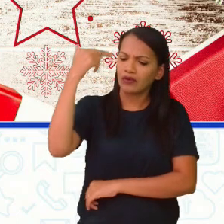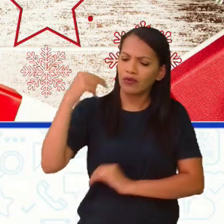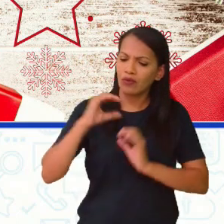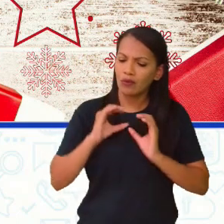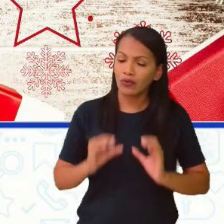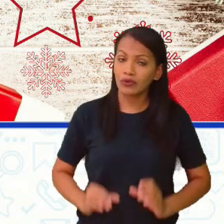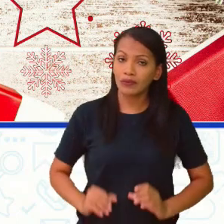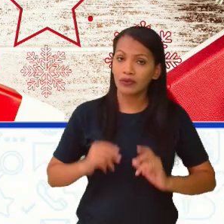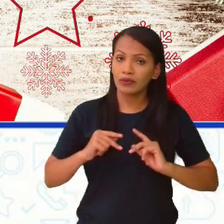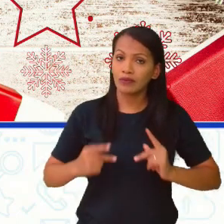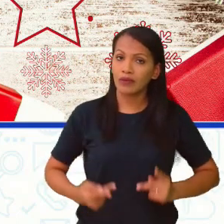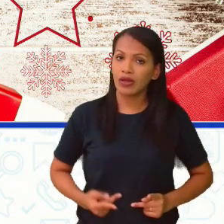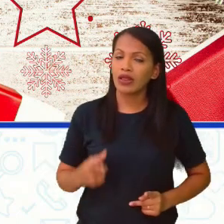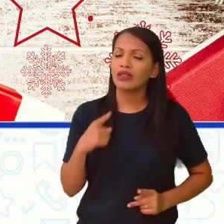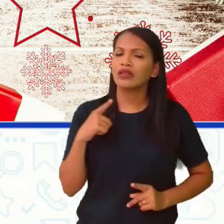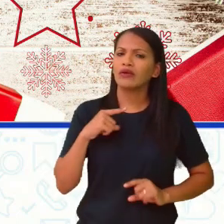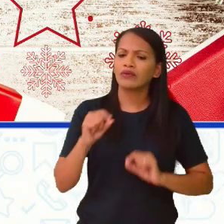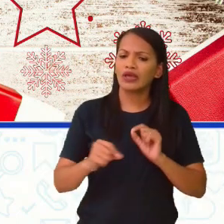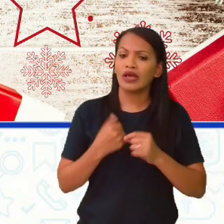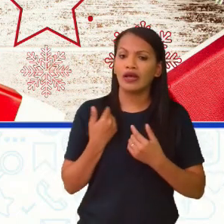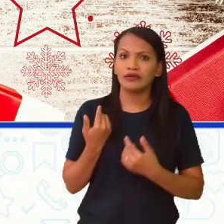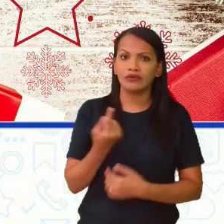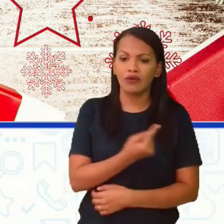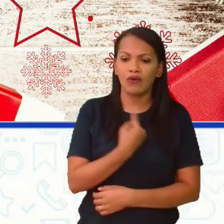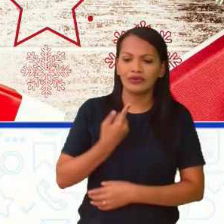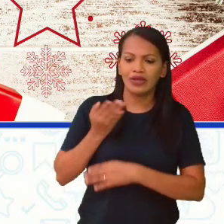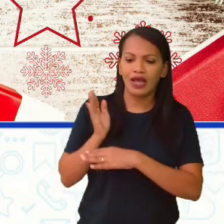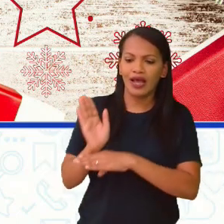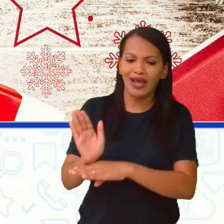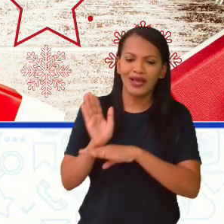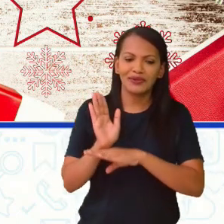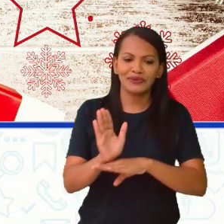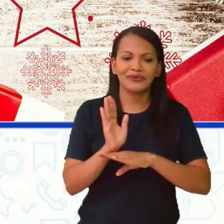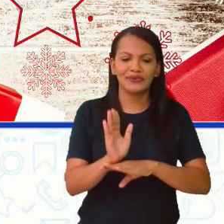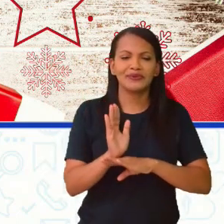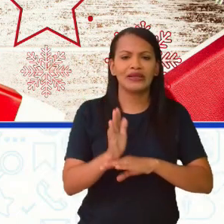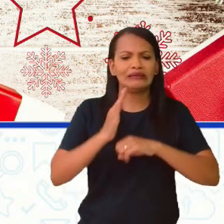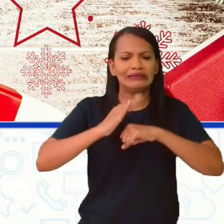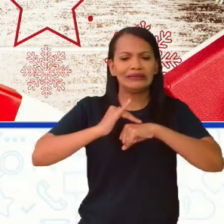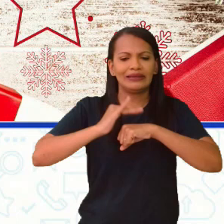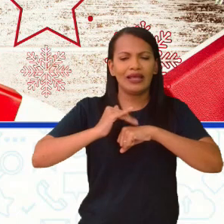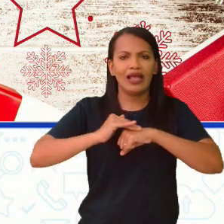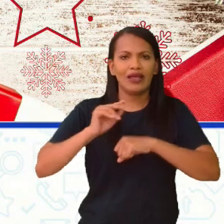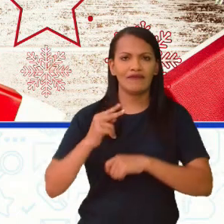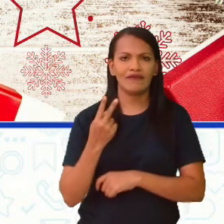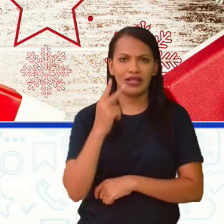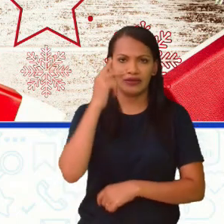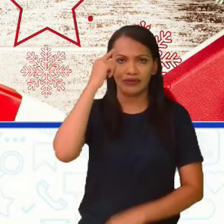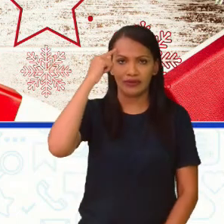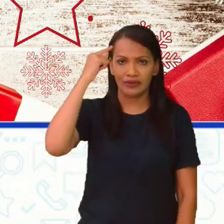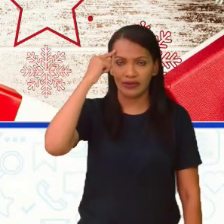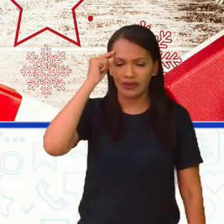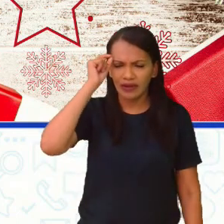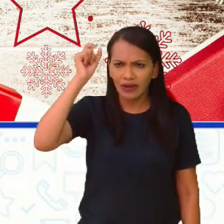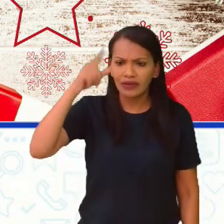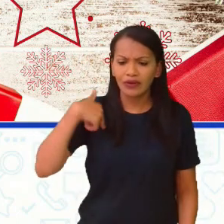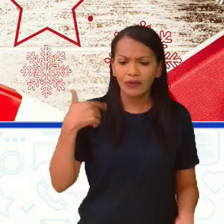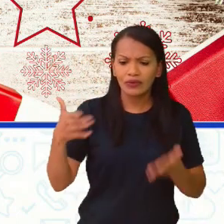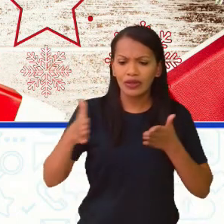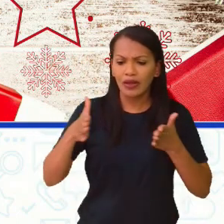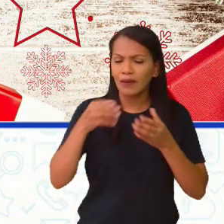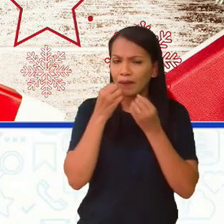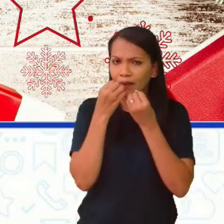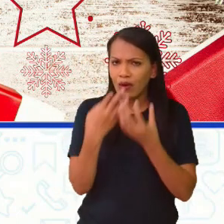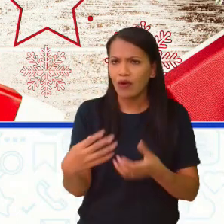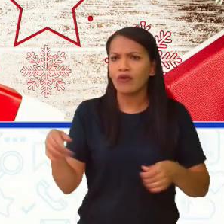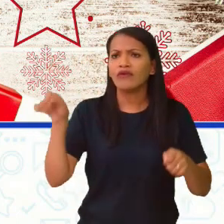humano, época em que a solidariedade e o afeto desmedido é valorizado e idealizado. Então, essa época do ano é sempre bom para a